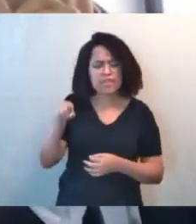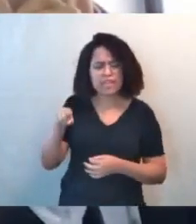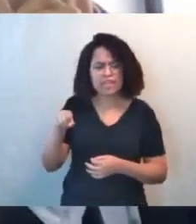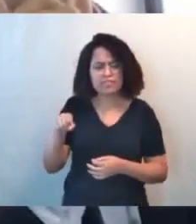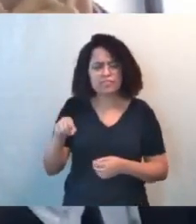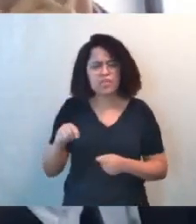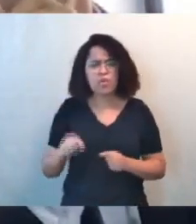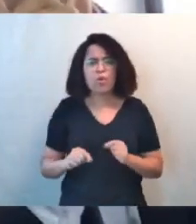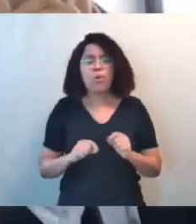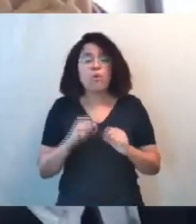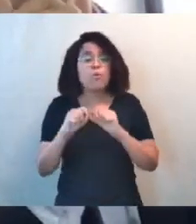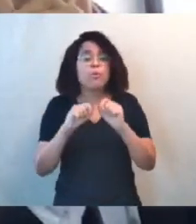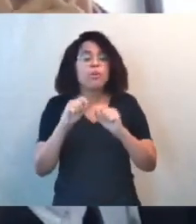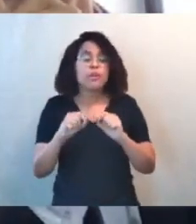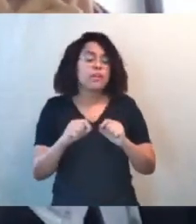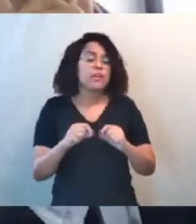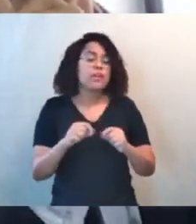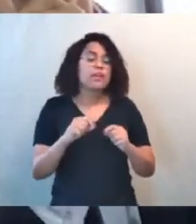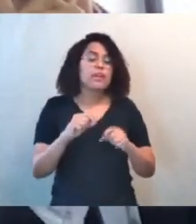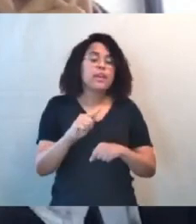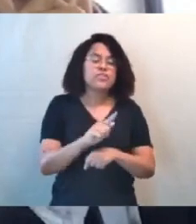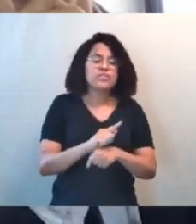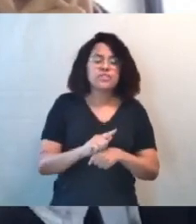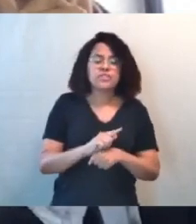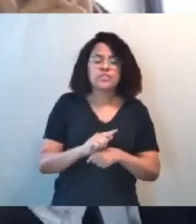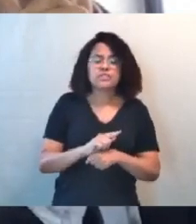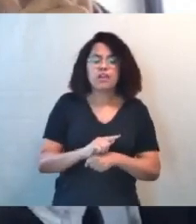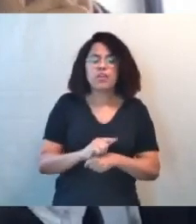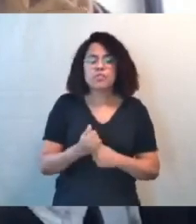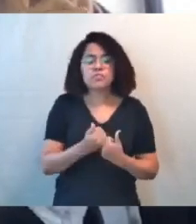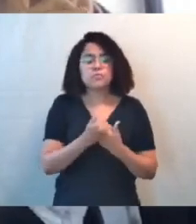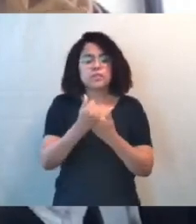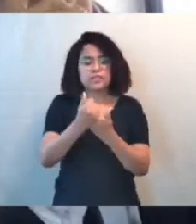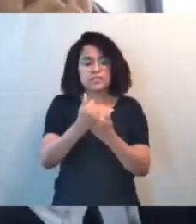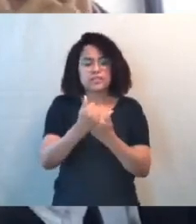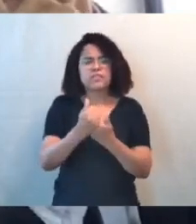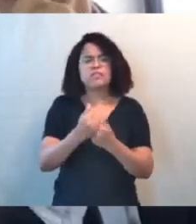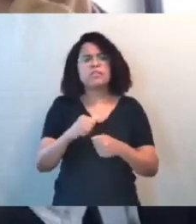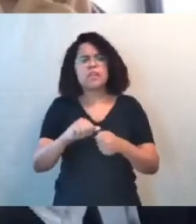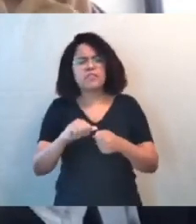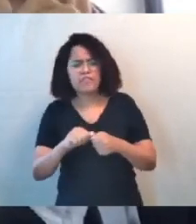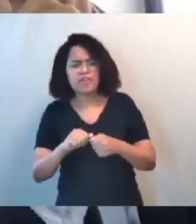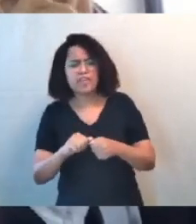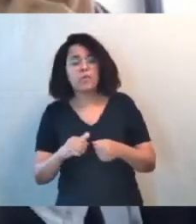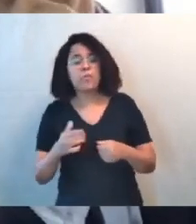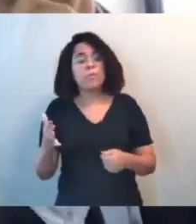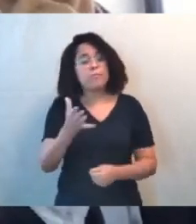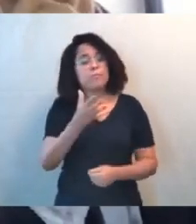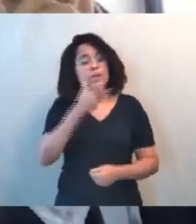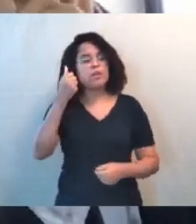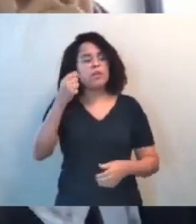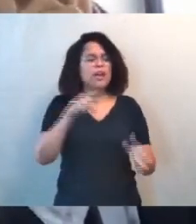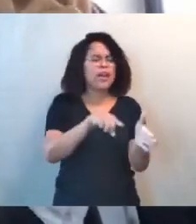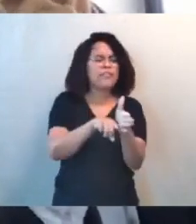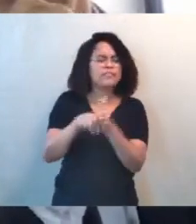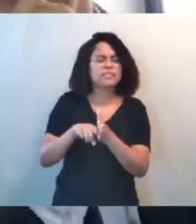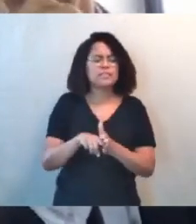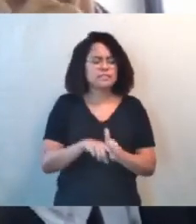gestão atual da superintendência tem feito para aprimorar a fiscalização, porque a senhora fez menção